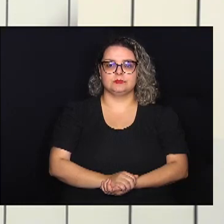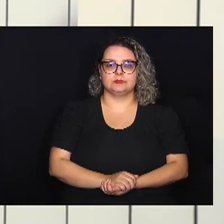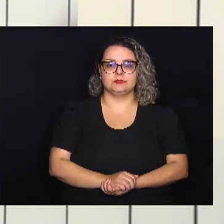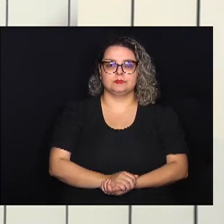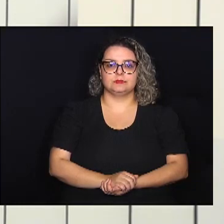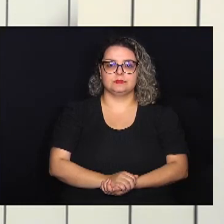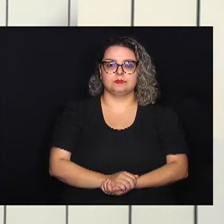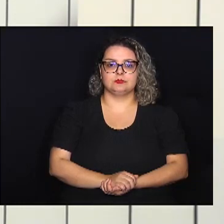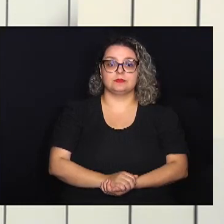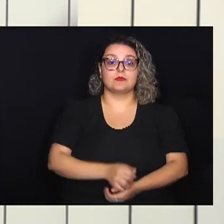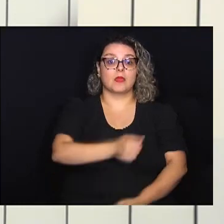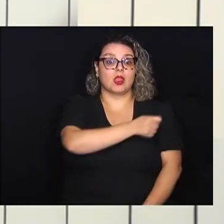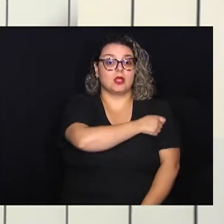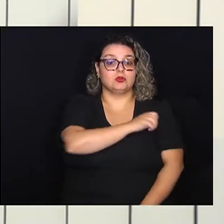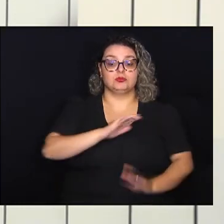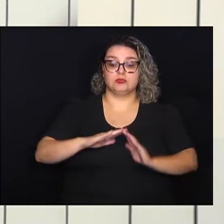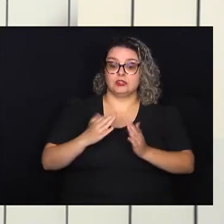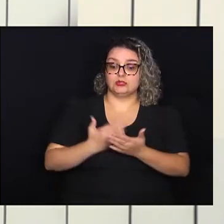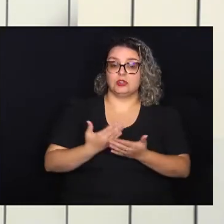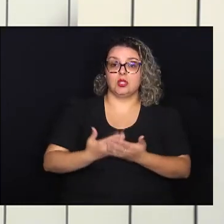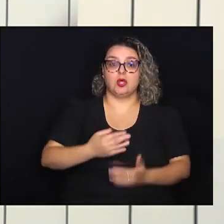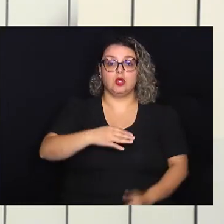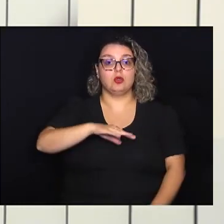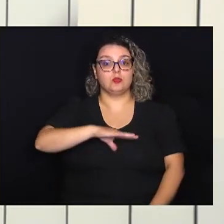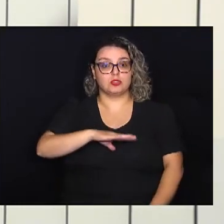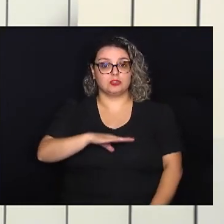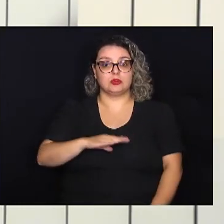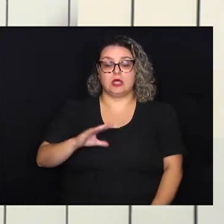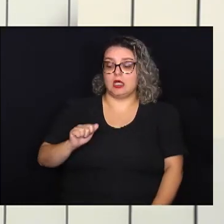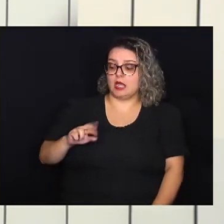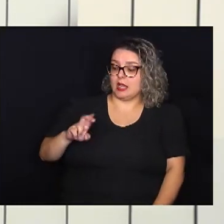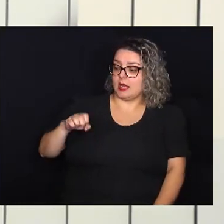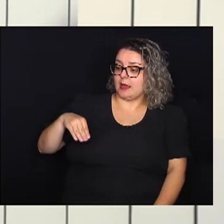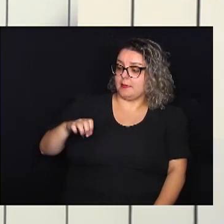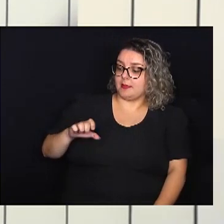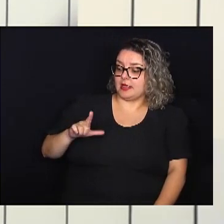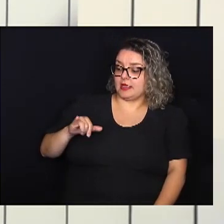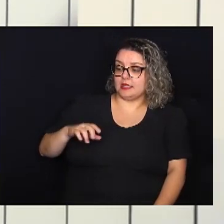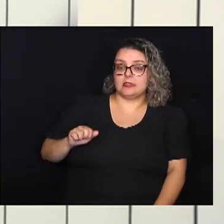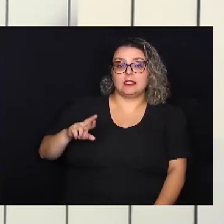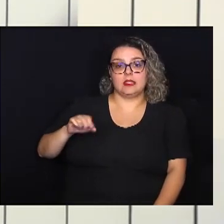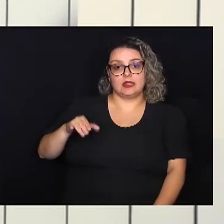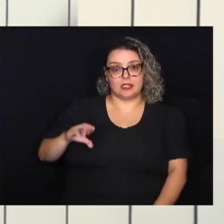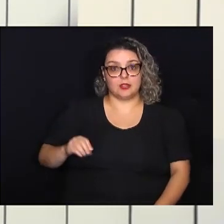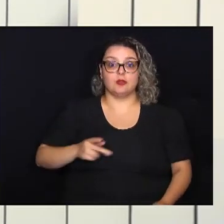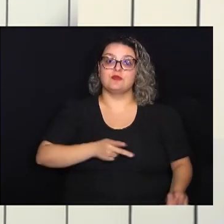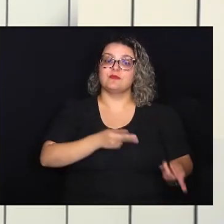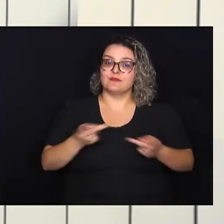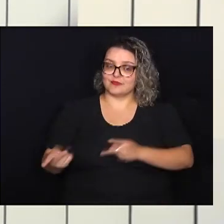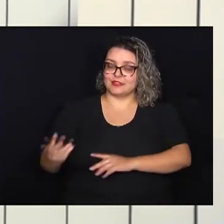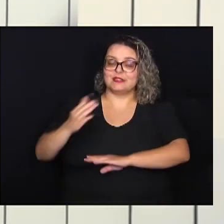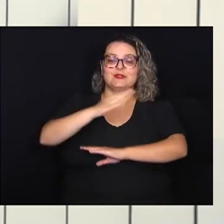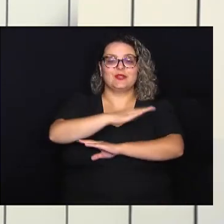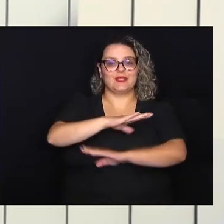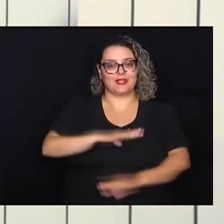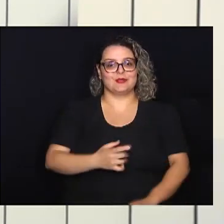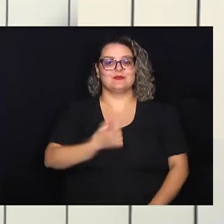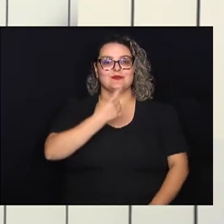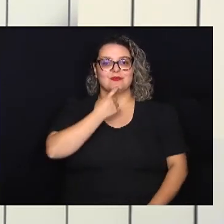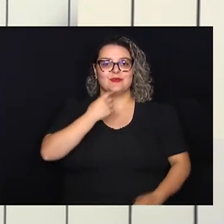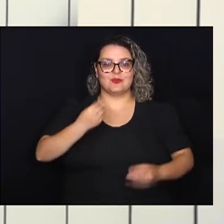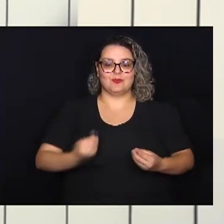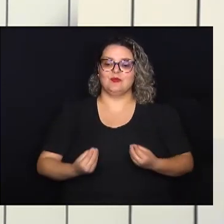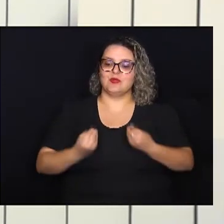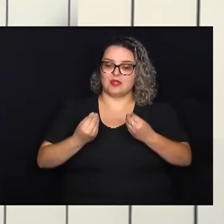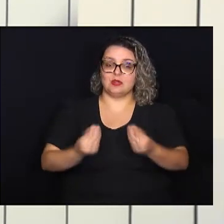alunos da Escola Municipal Carmelina de Castro rinco visitam a câmara de Campinas entregam